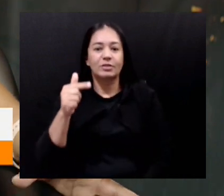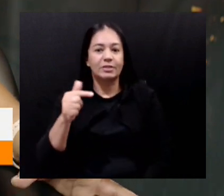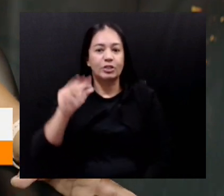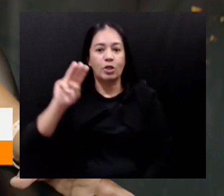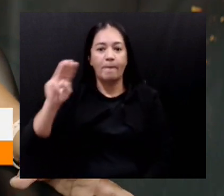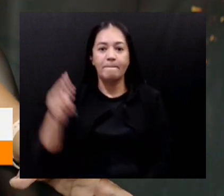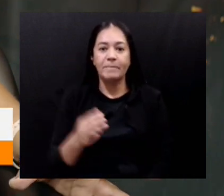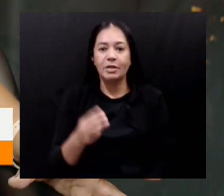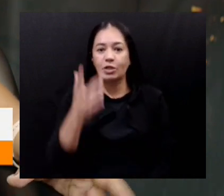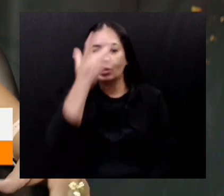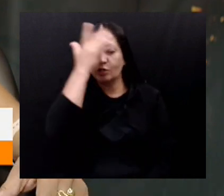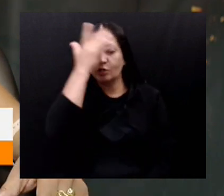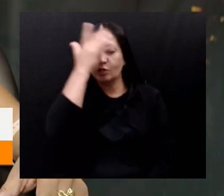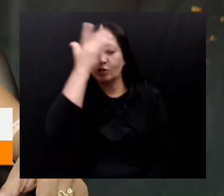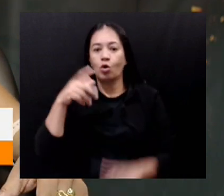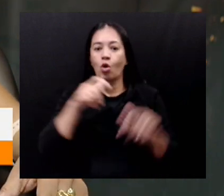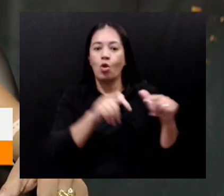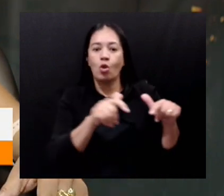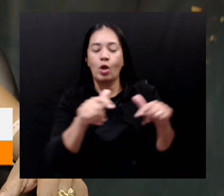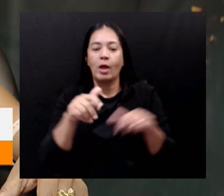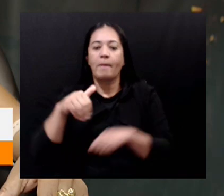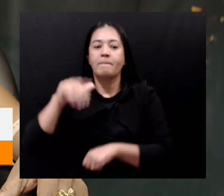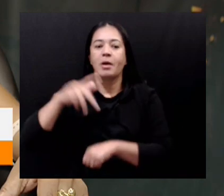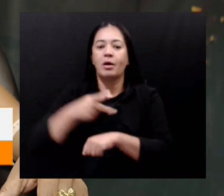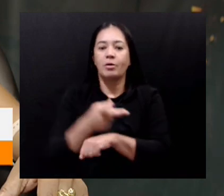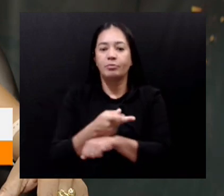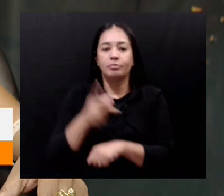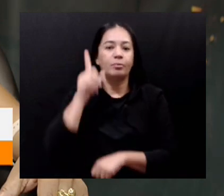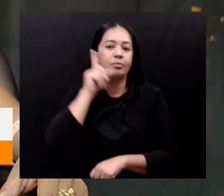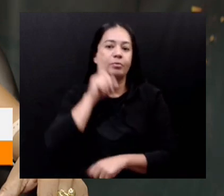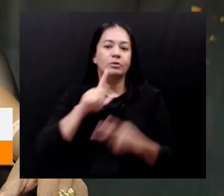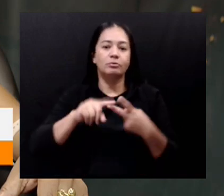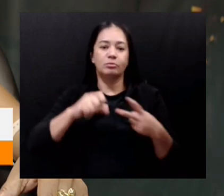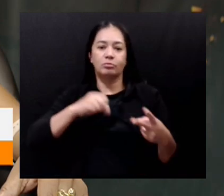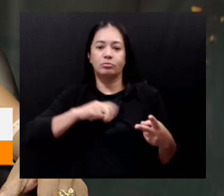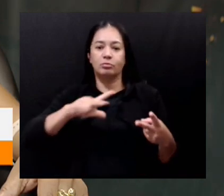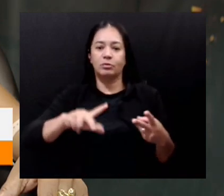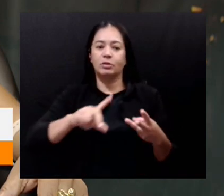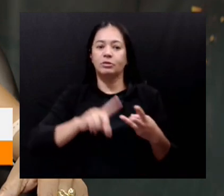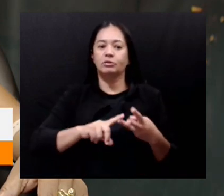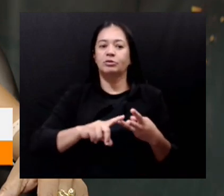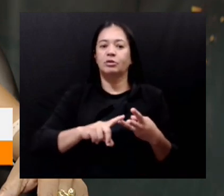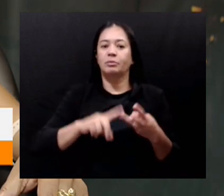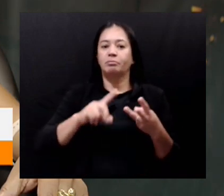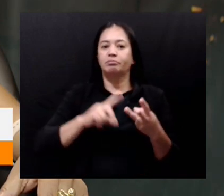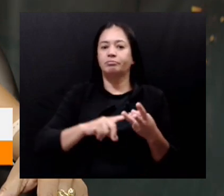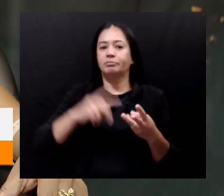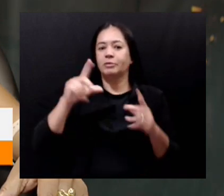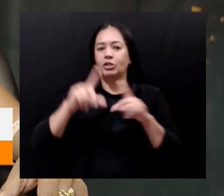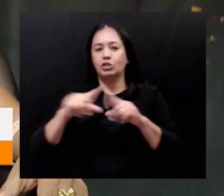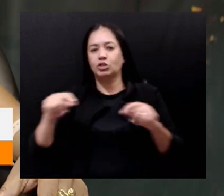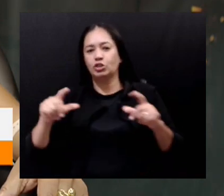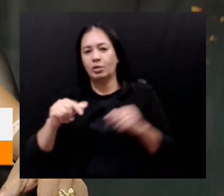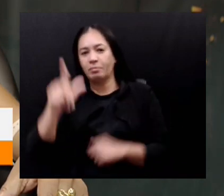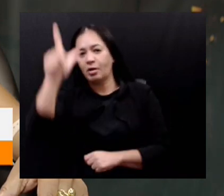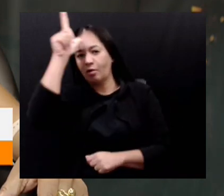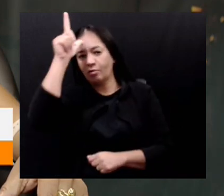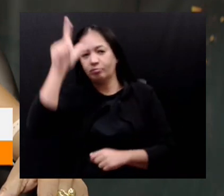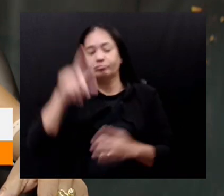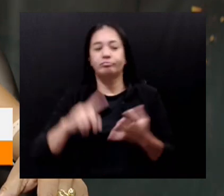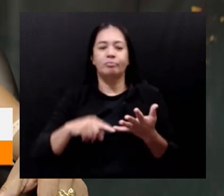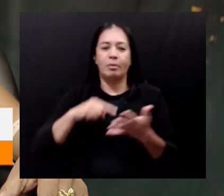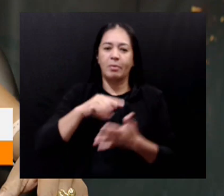mais buscados são Estados Unidos, Portugal, Paraguai, Reino Unido, Japão, Alemanha, Espanha, Itália, Canadá